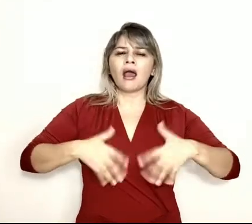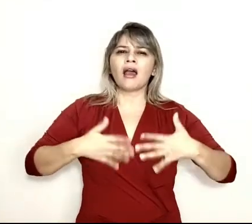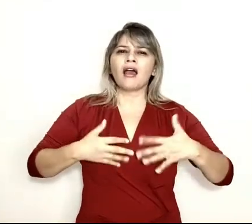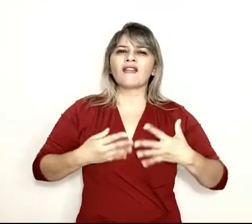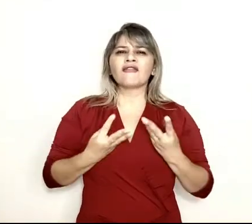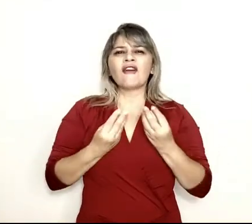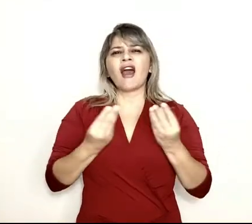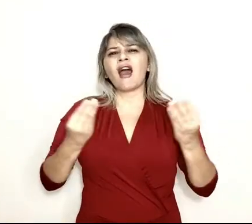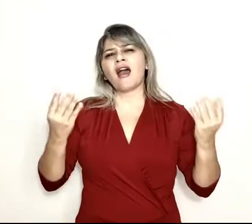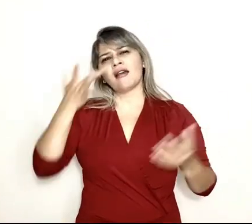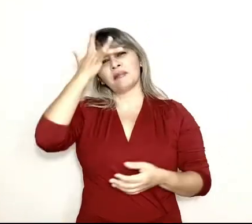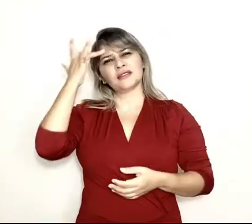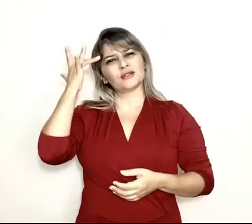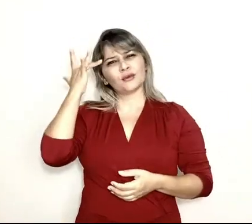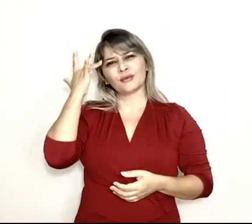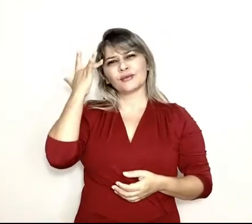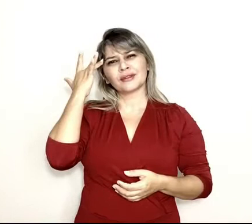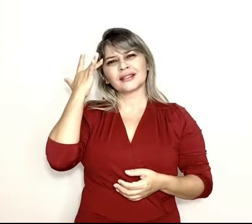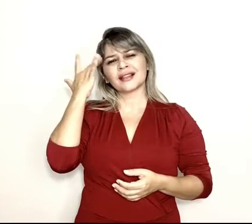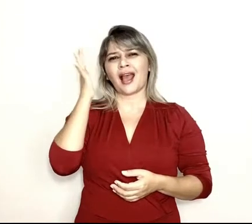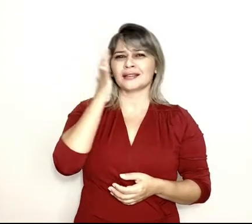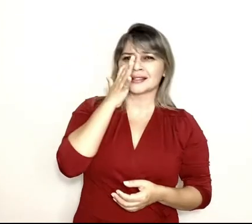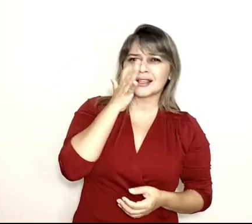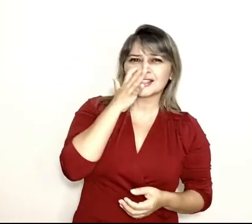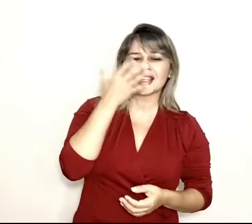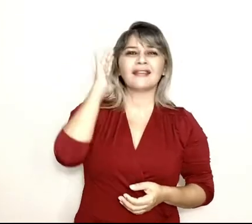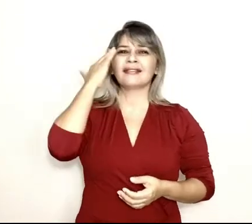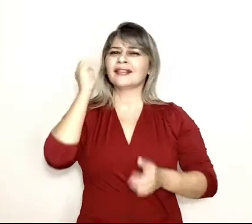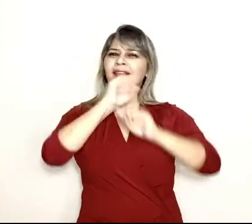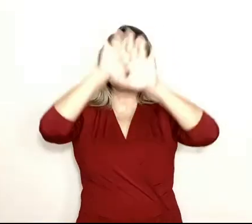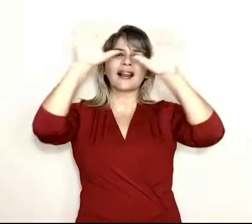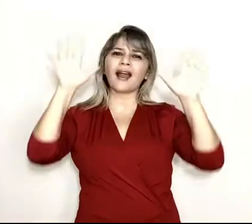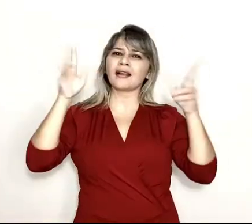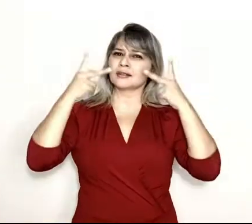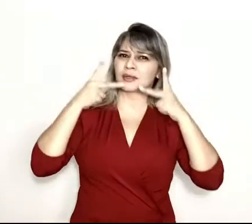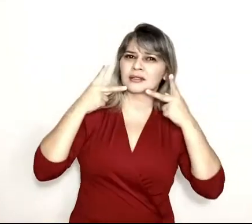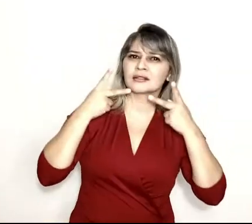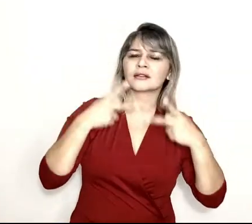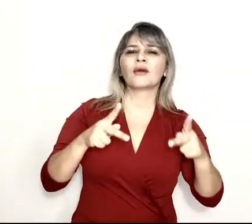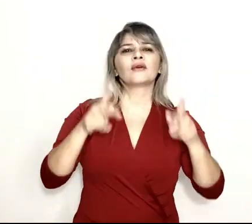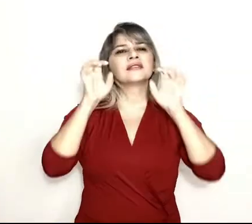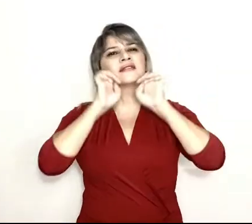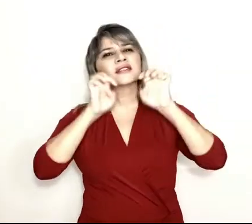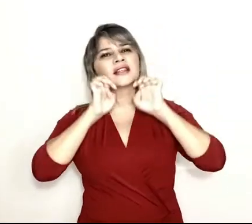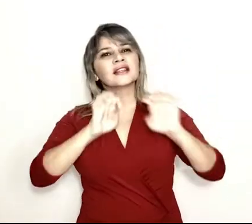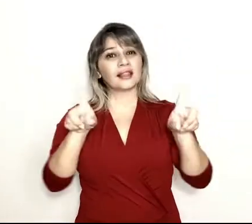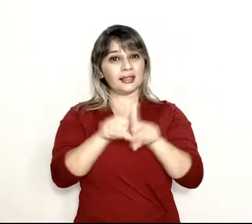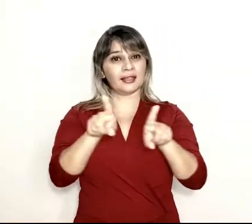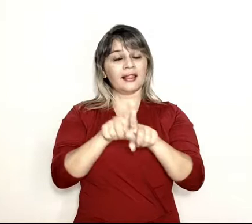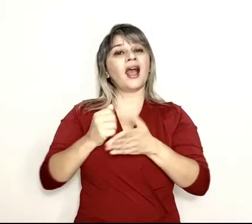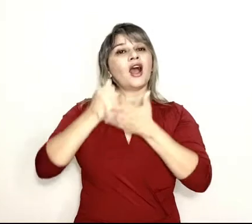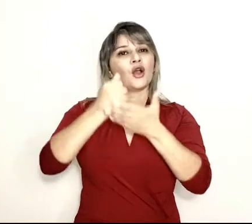de conforto, de ânimo e também com obras sociais. Quando entregamos o